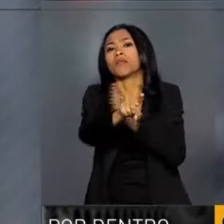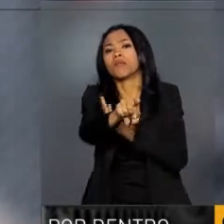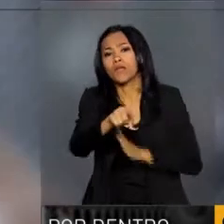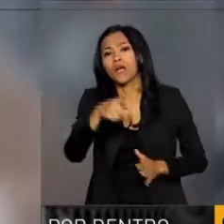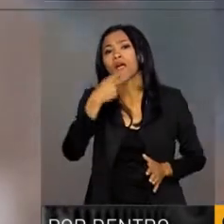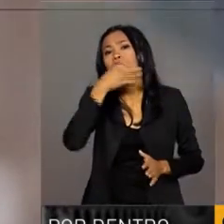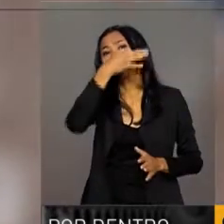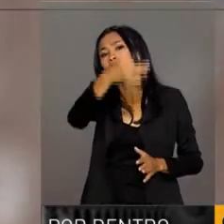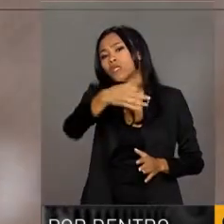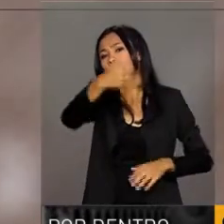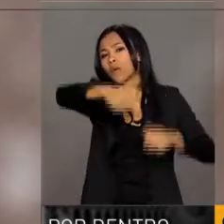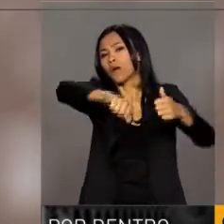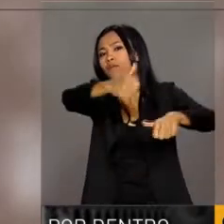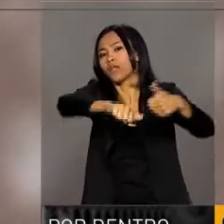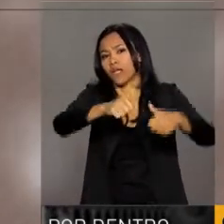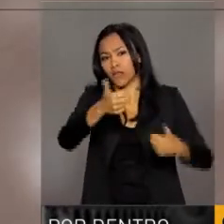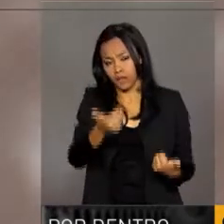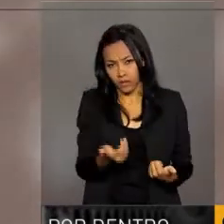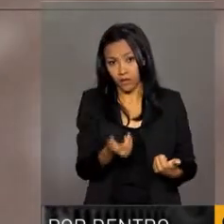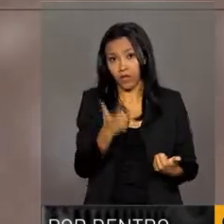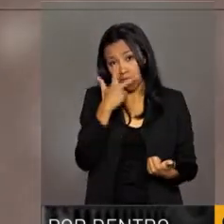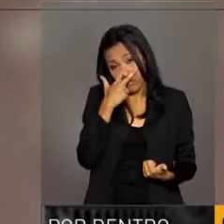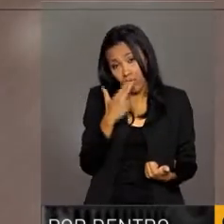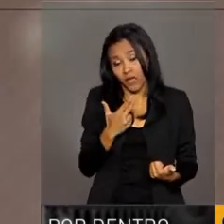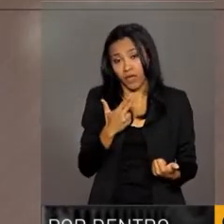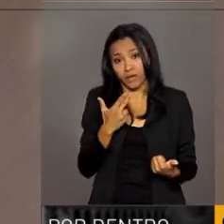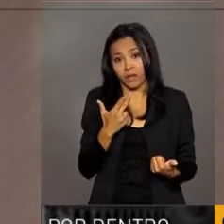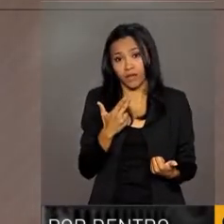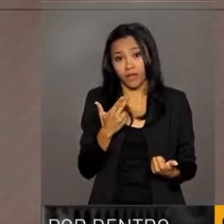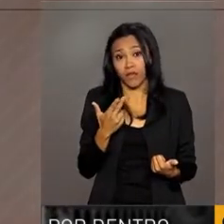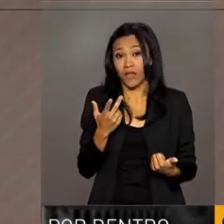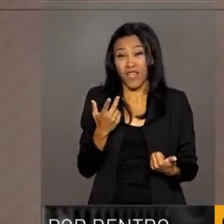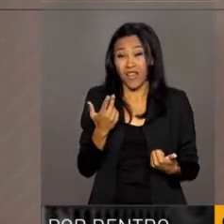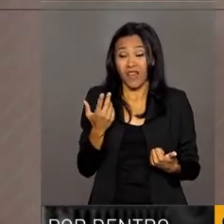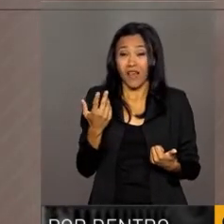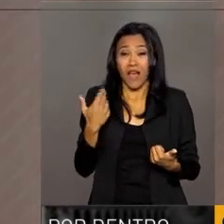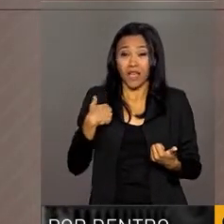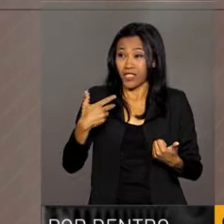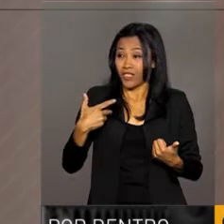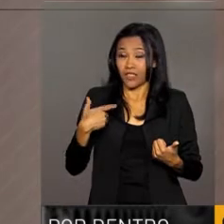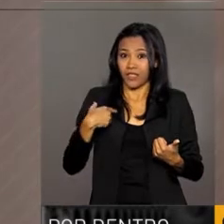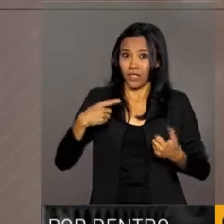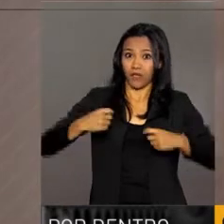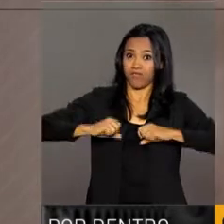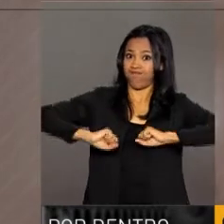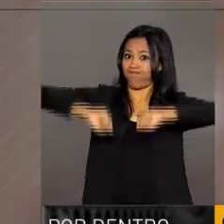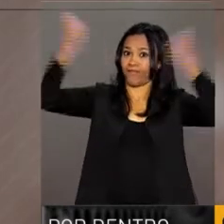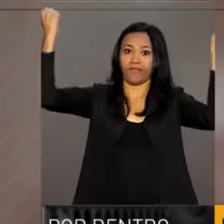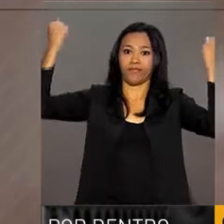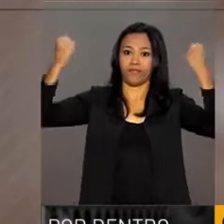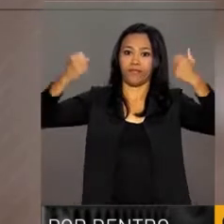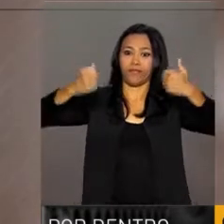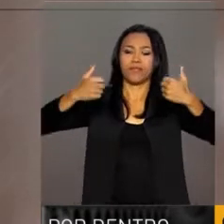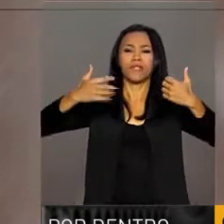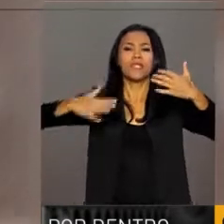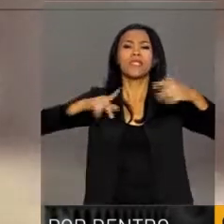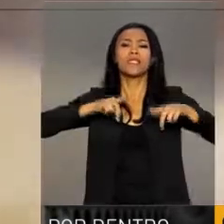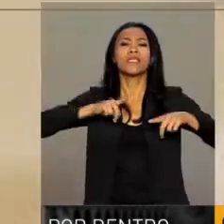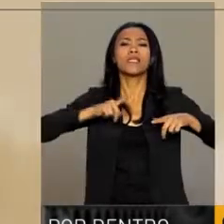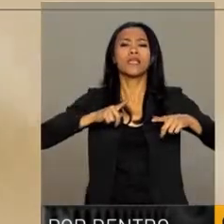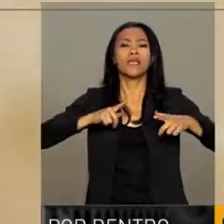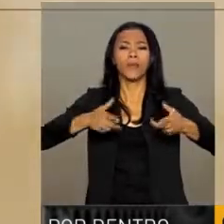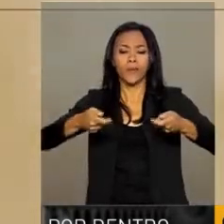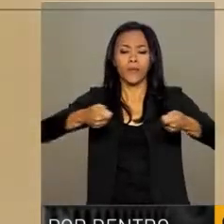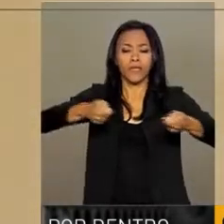avaliação nesse aspecto em para que os casos extremos não resta nenhuma dúvida o seu quê de levantar era exatamente essa questão